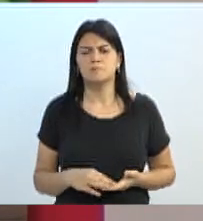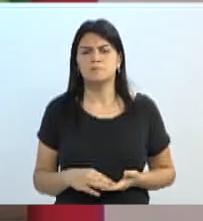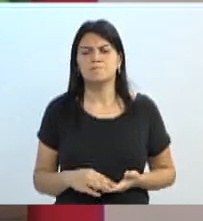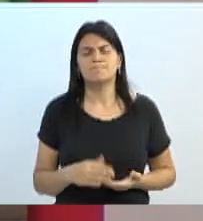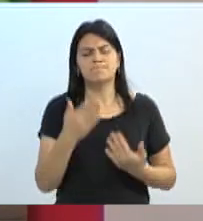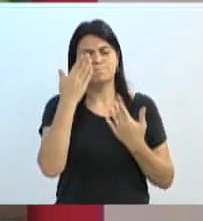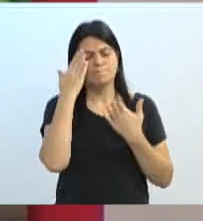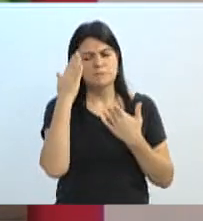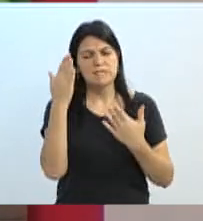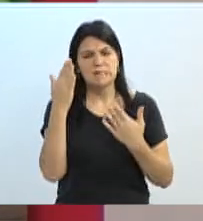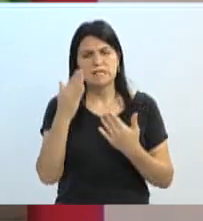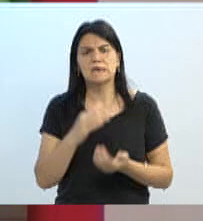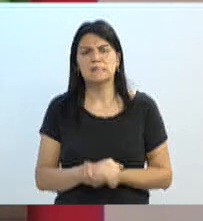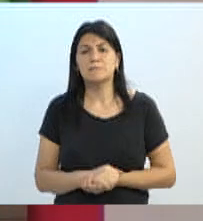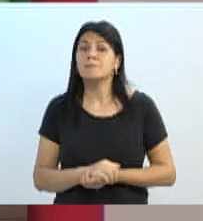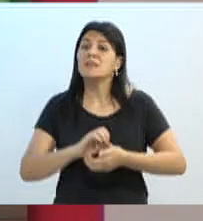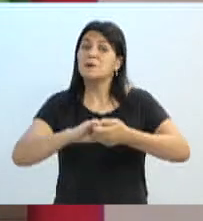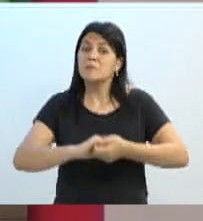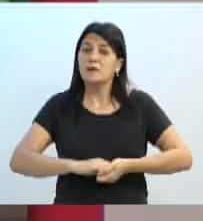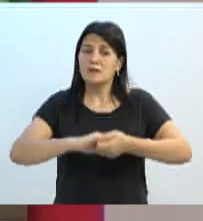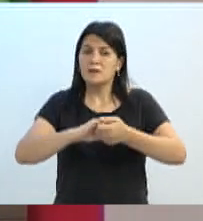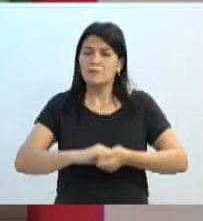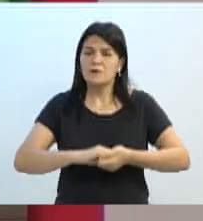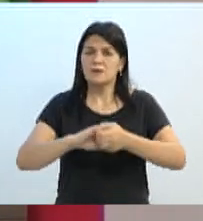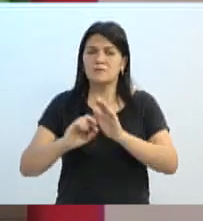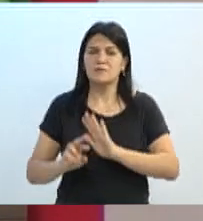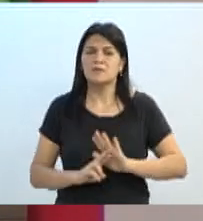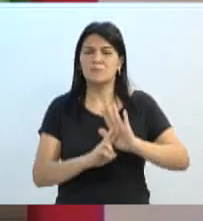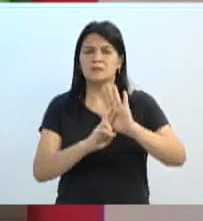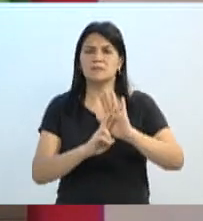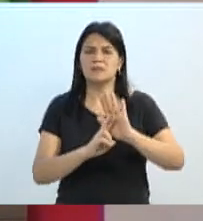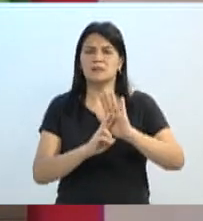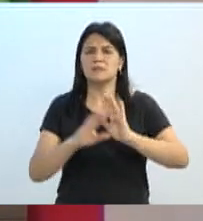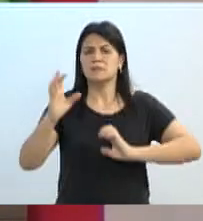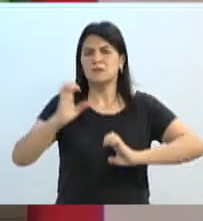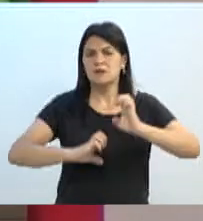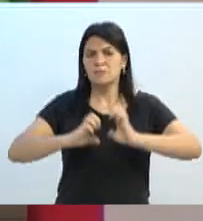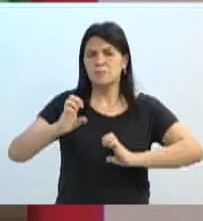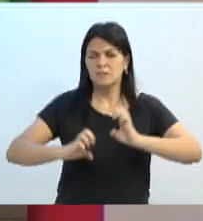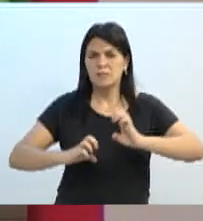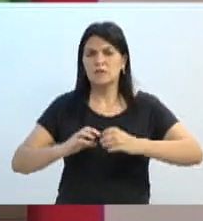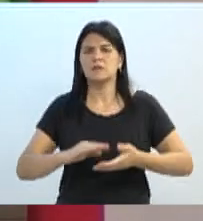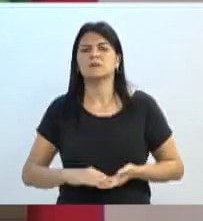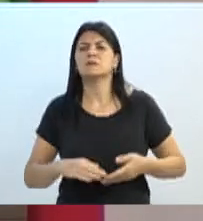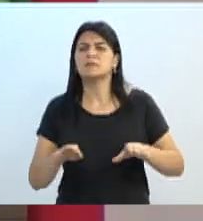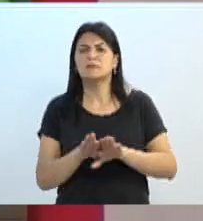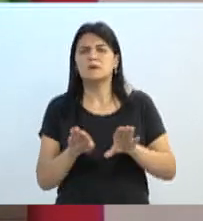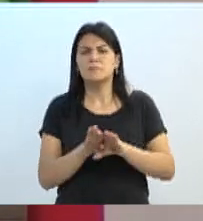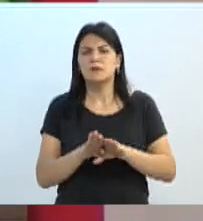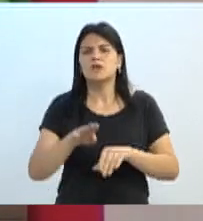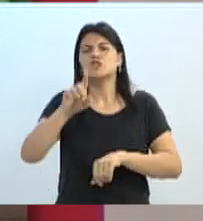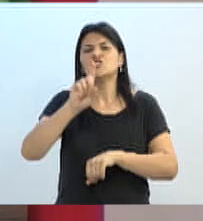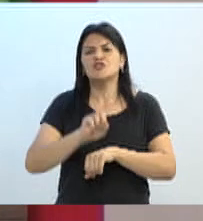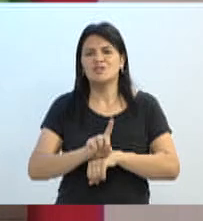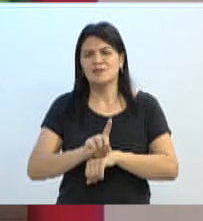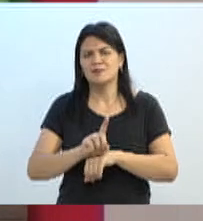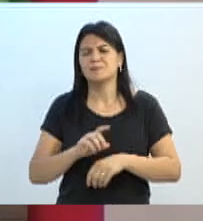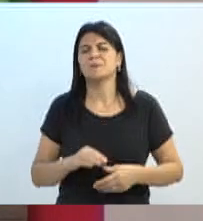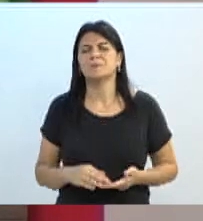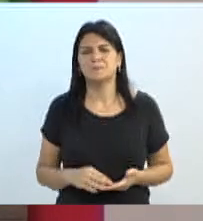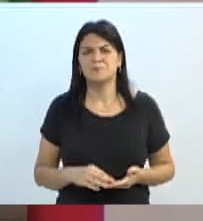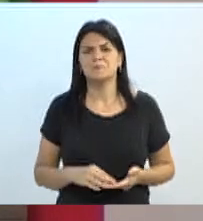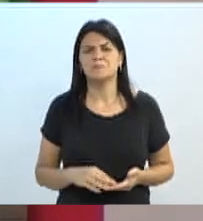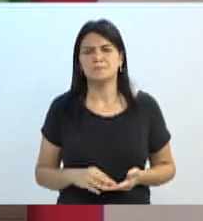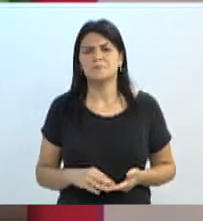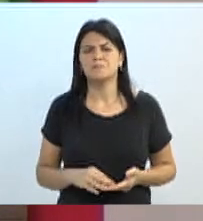muito obrigado. Parabéns às representantes da empresa Loghaus, parabéns à direção da Loghaus,